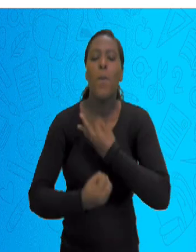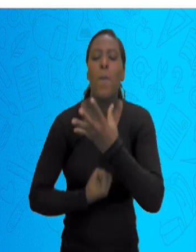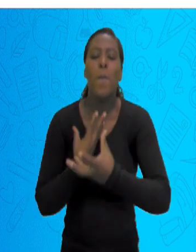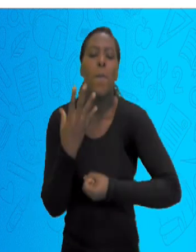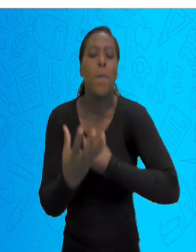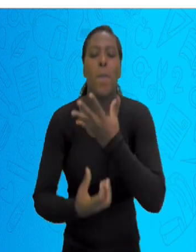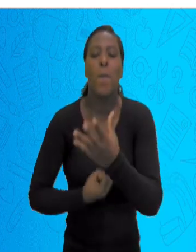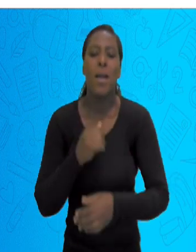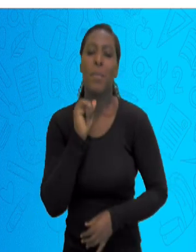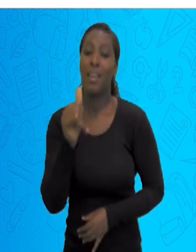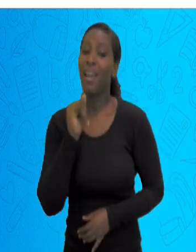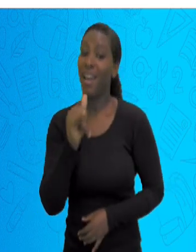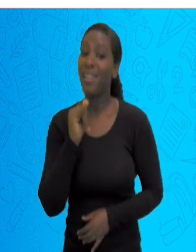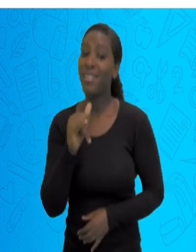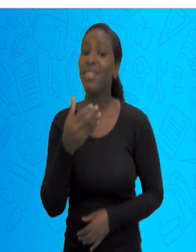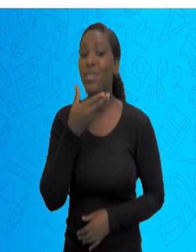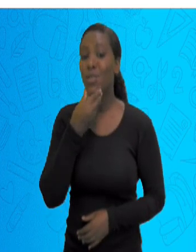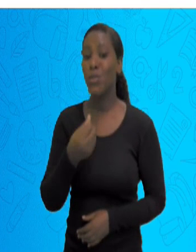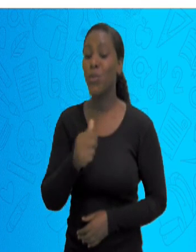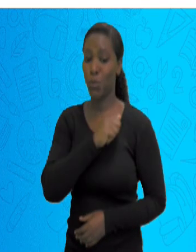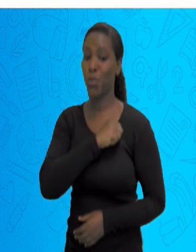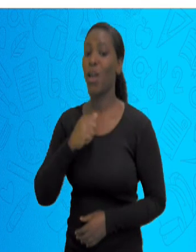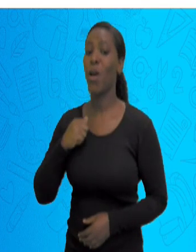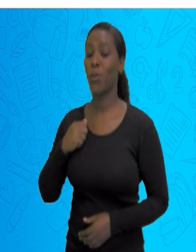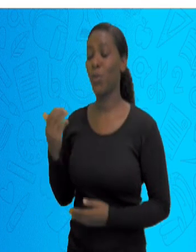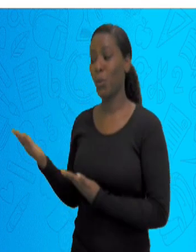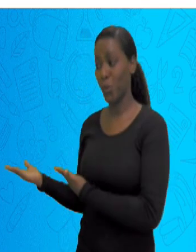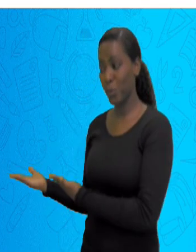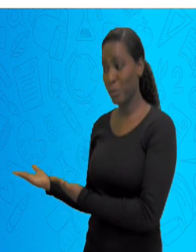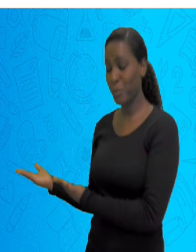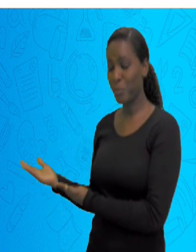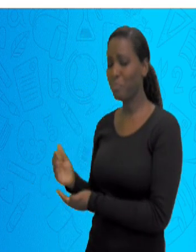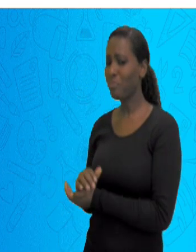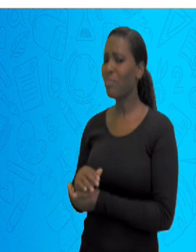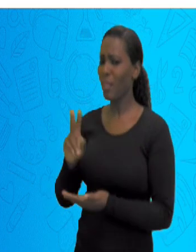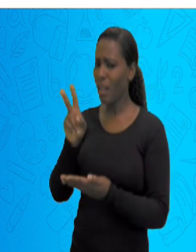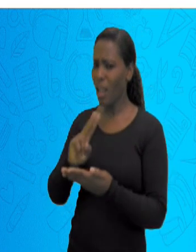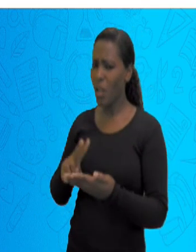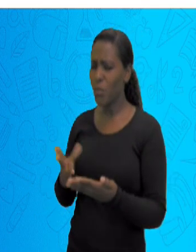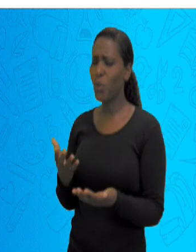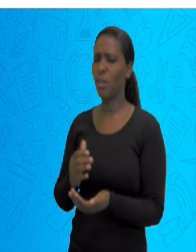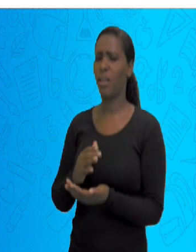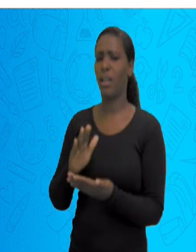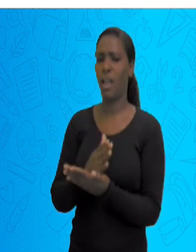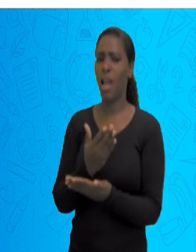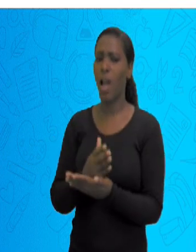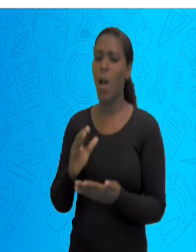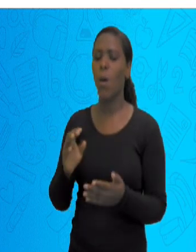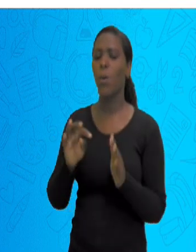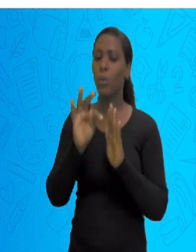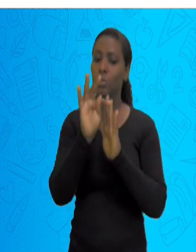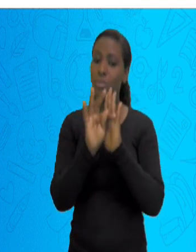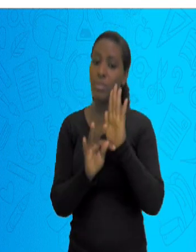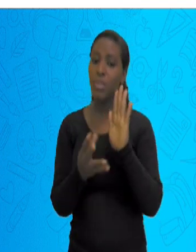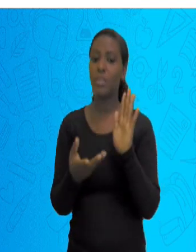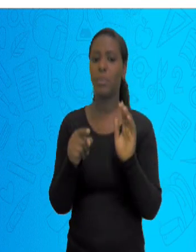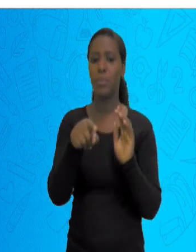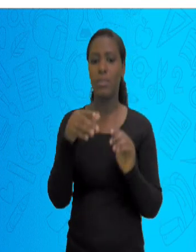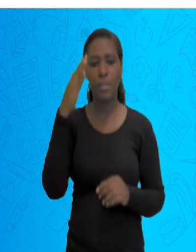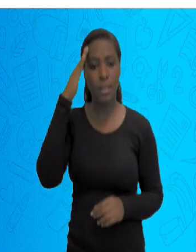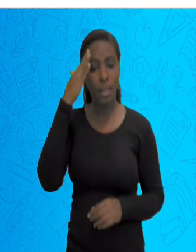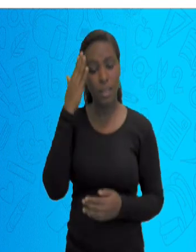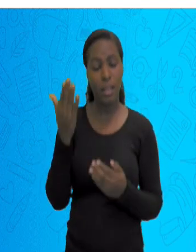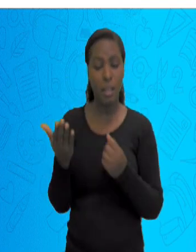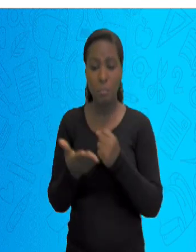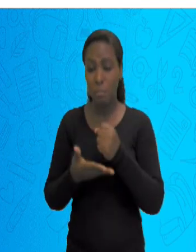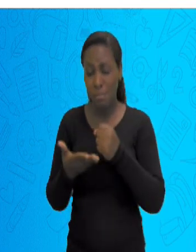Andrade. Farei aqui uma pequena leitura, só de alguns trechos, para você entender